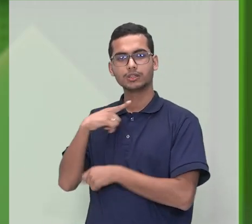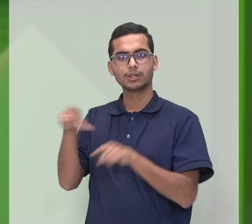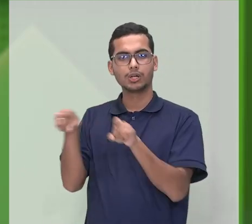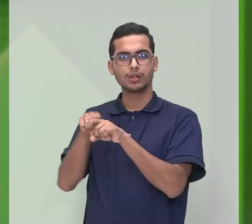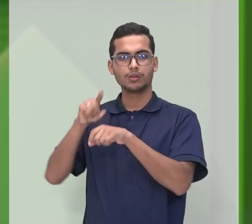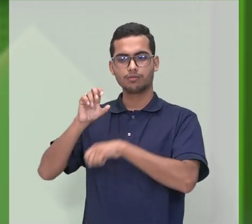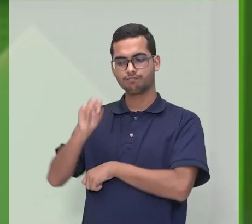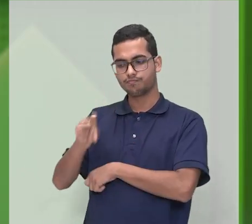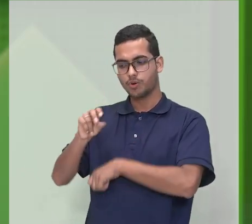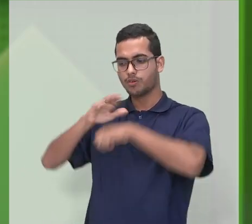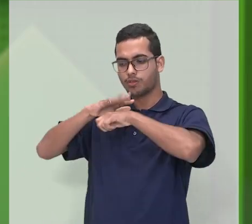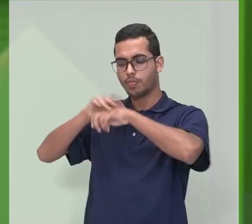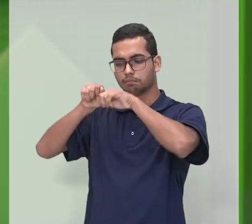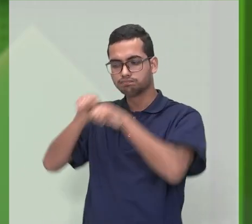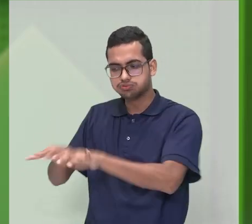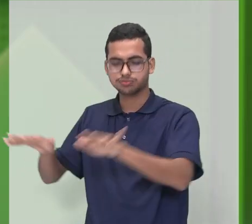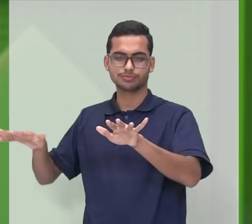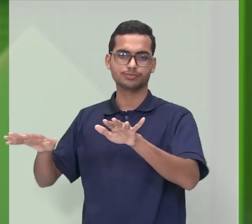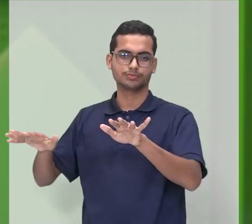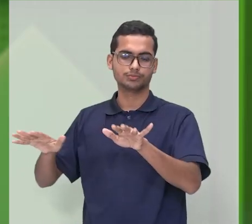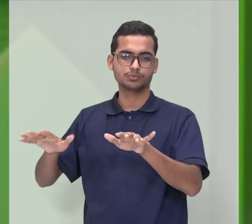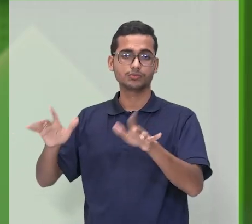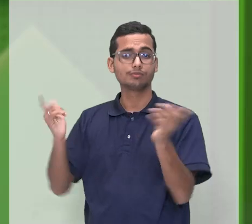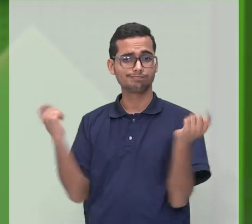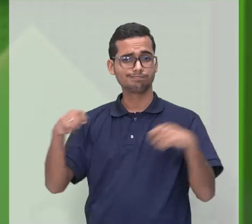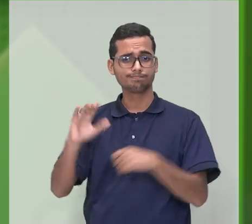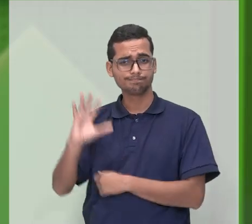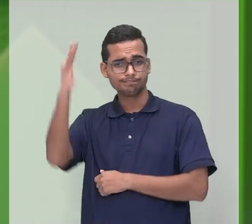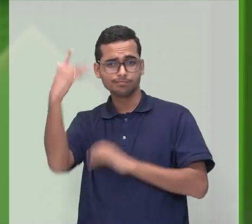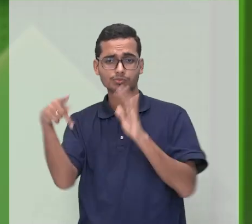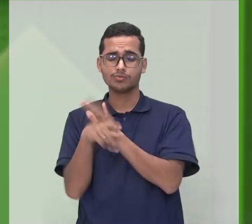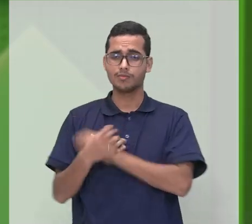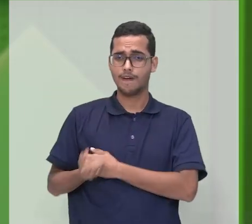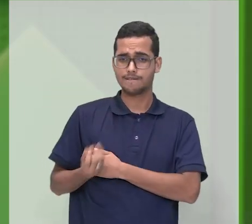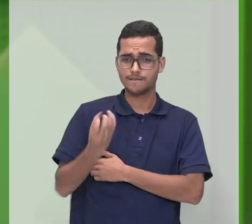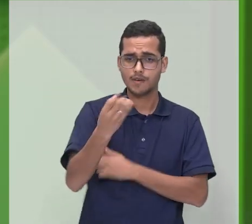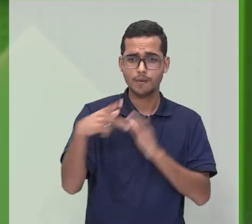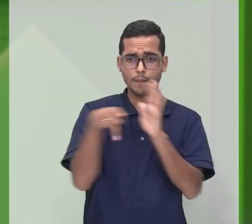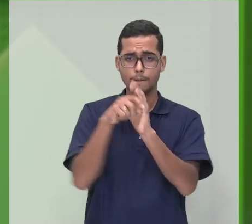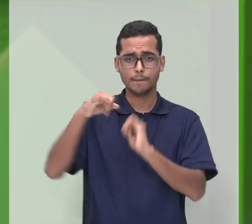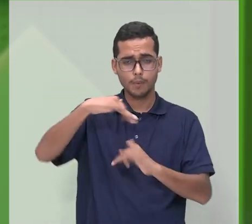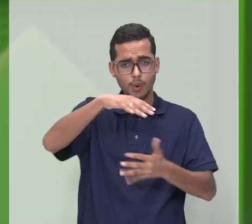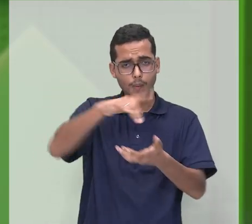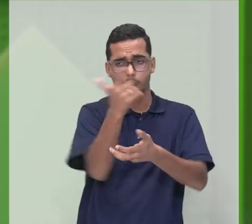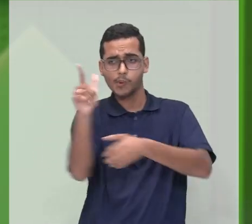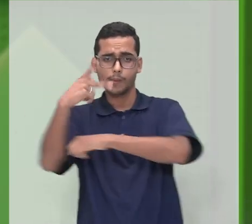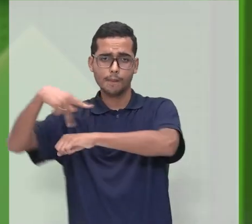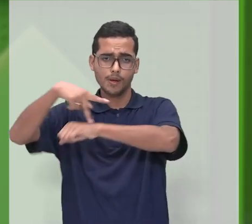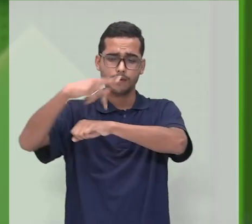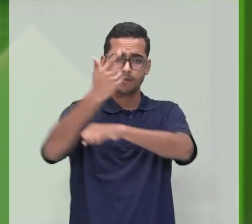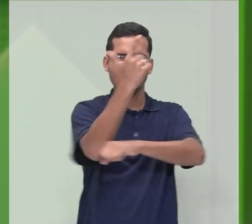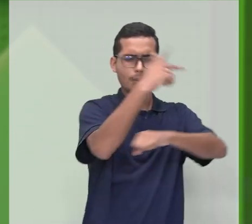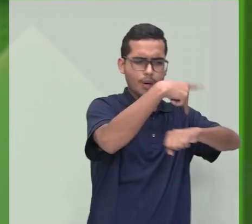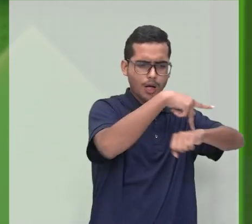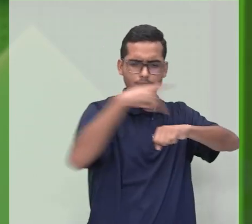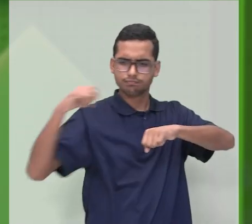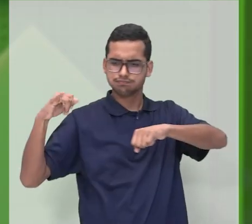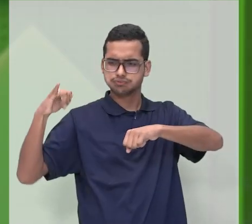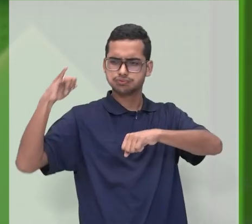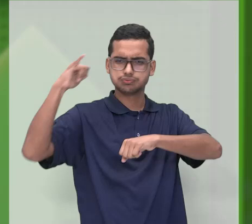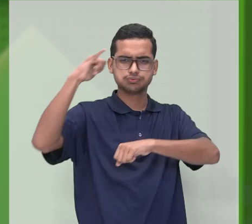vírus consigo. Então, essas viagens internacionais, que hoje em dia, né, em horas você